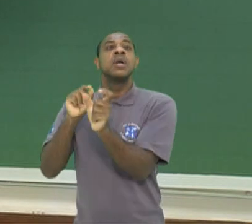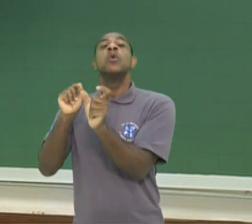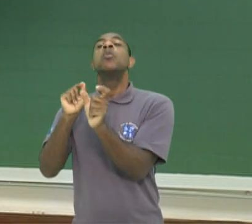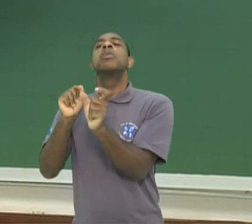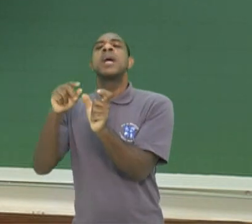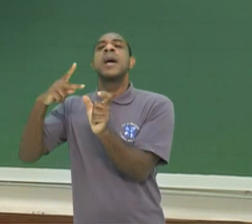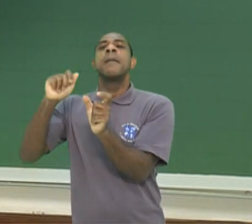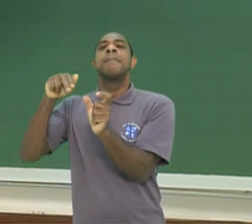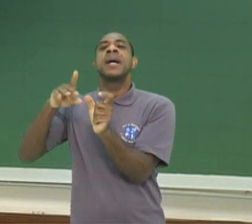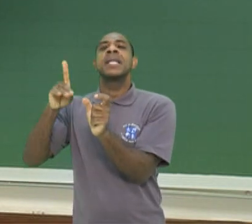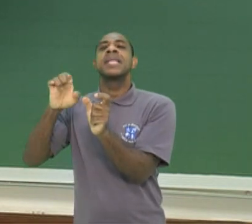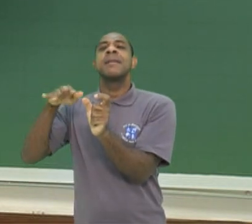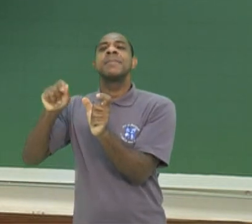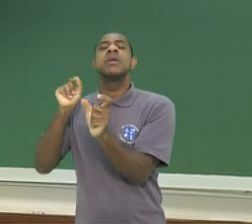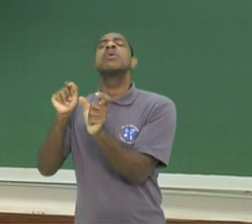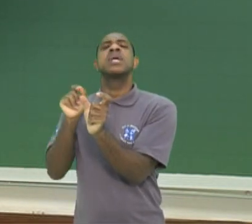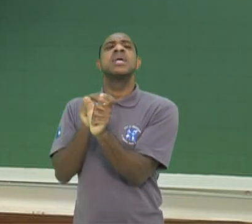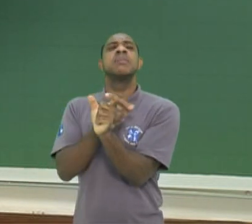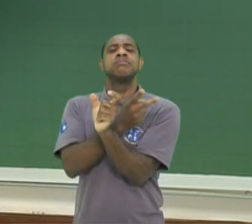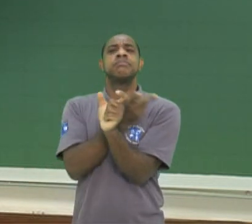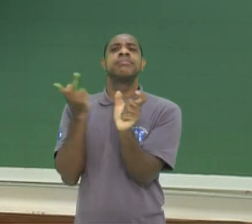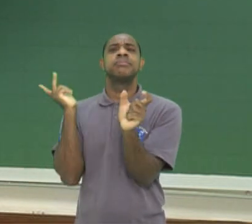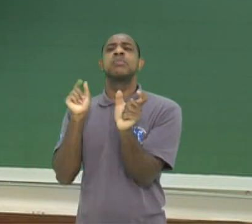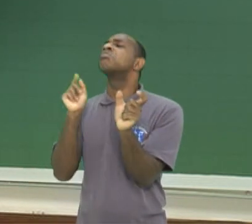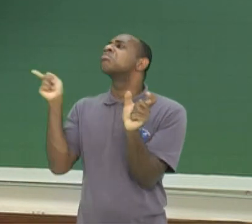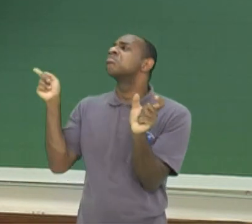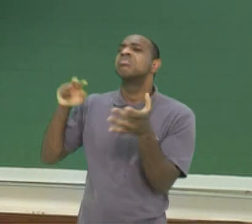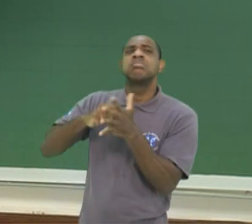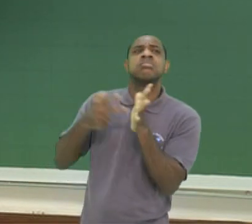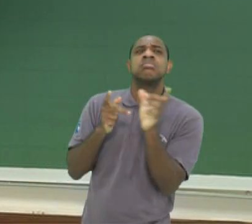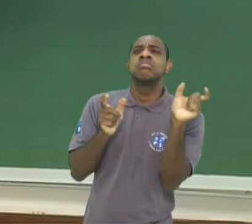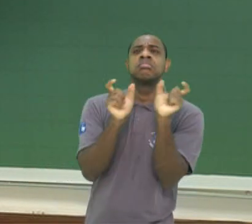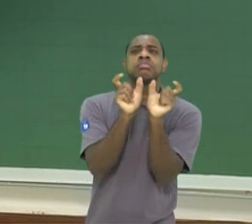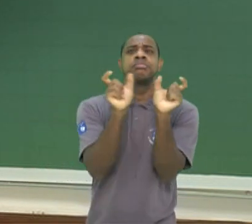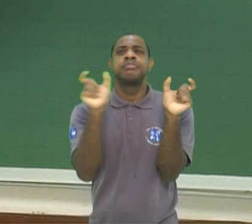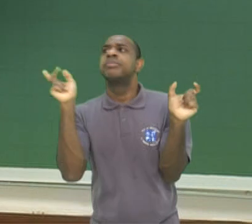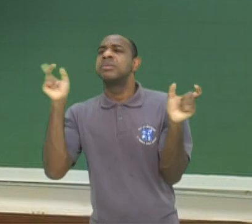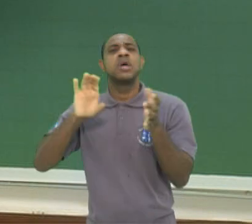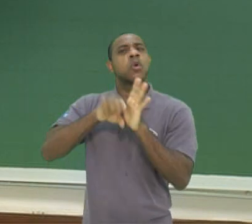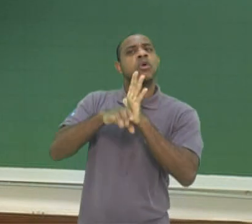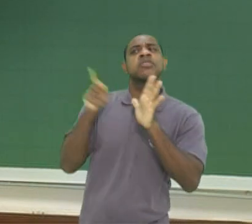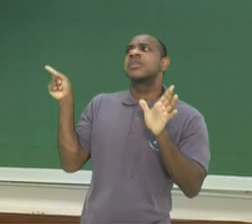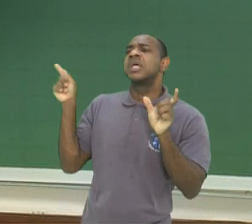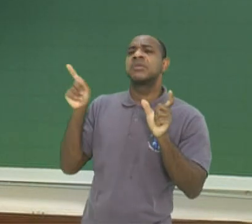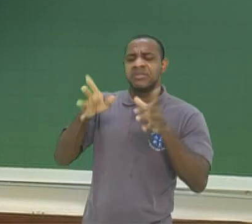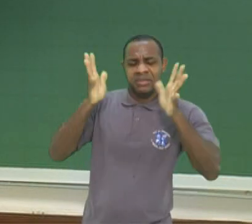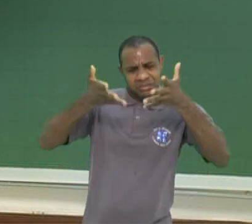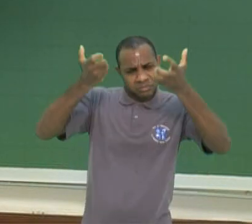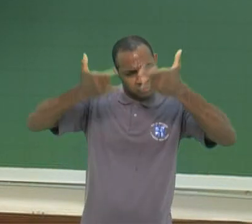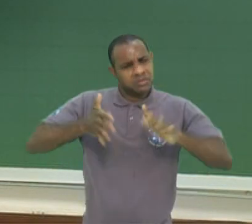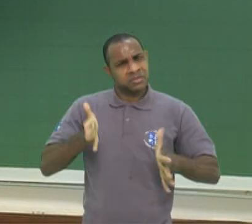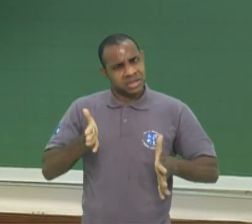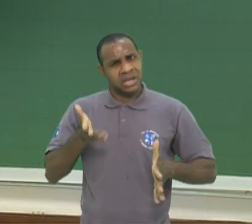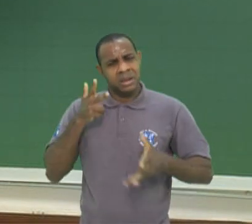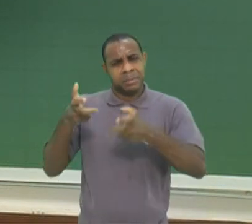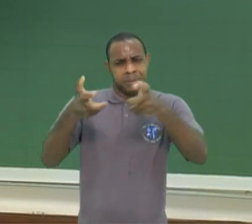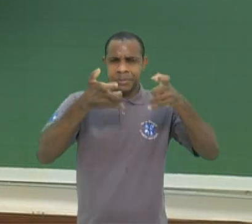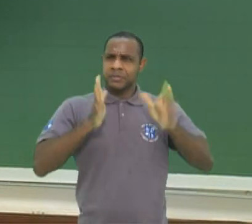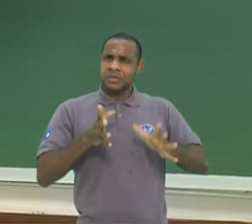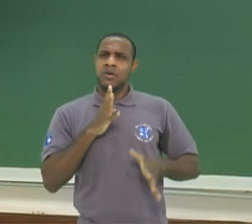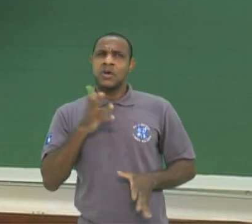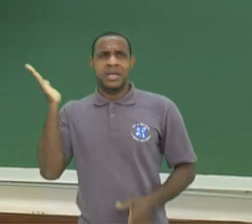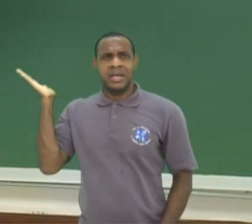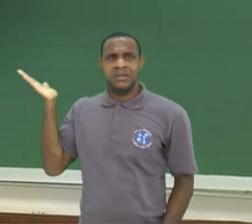uma pandemia. Vocês já ouviram falar sobre esses conceitos ultimamente, eu imagino.